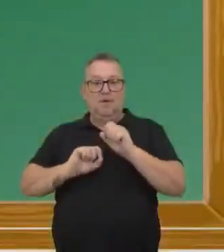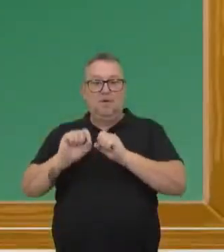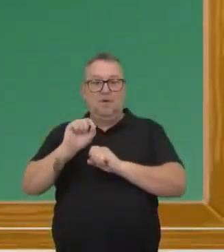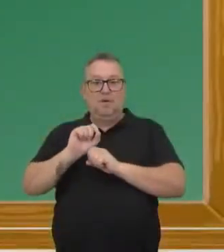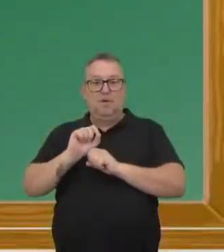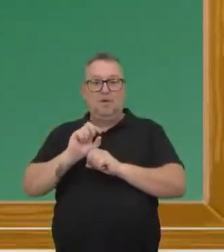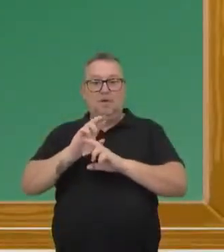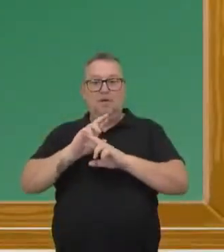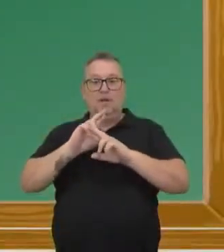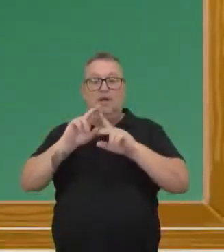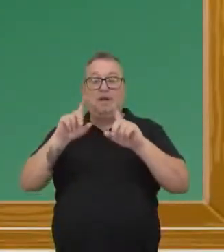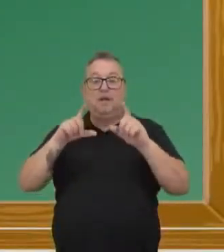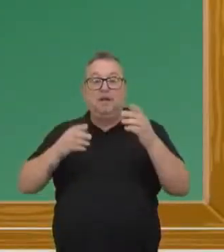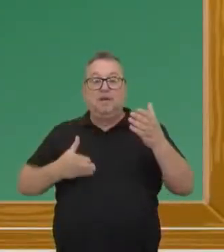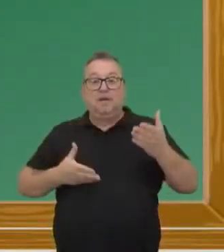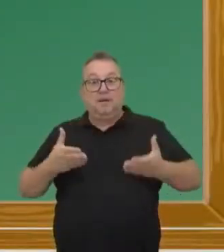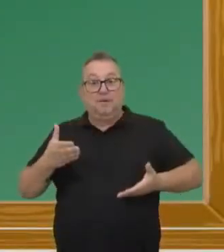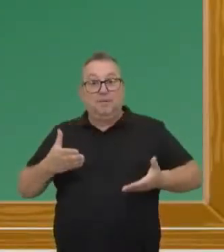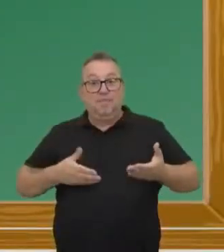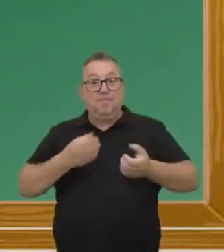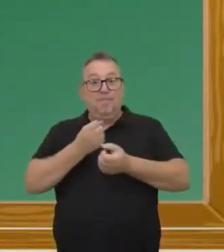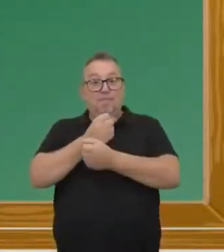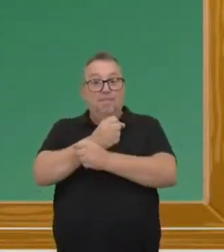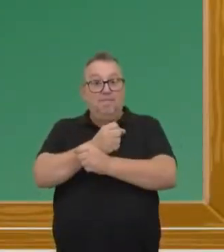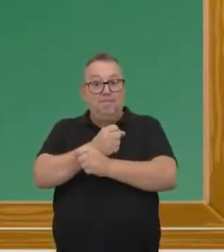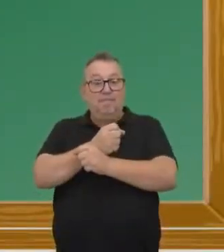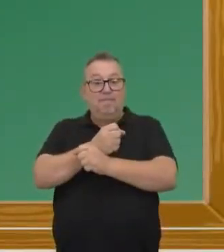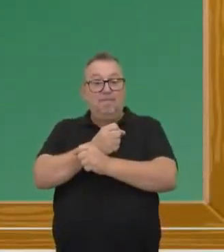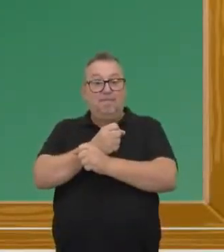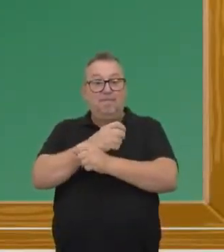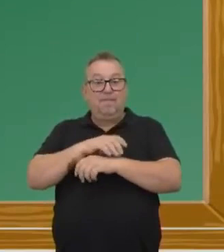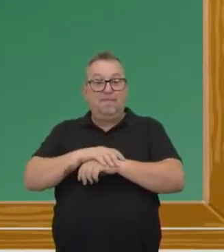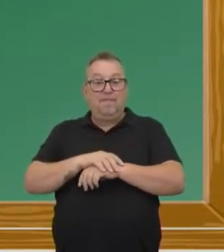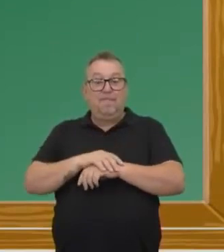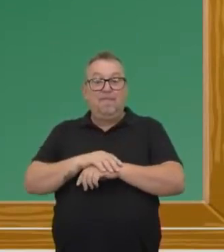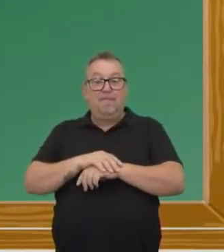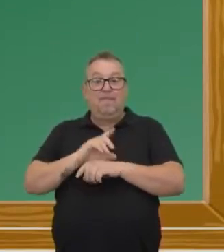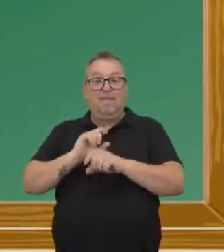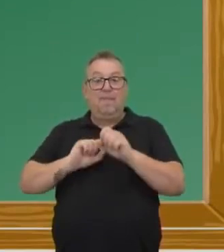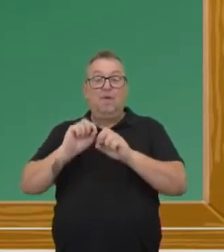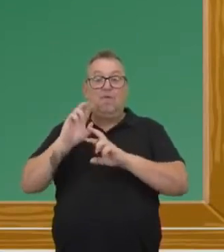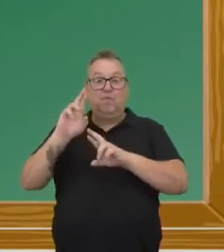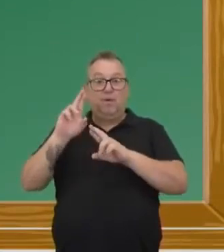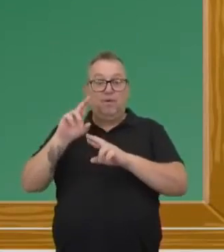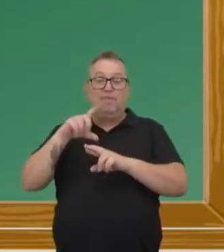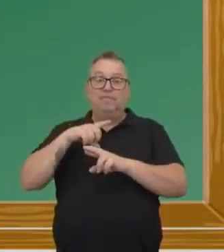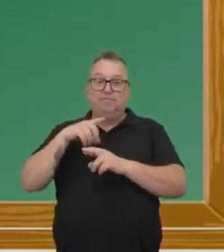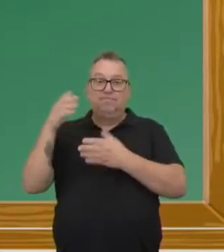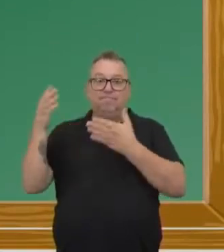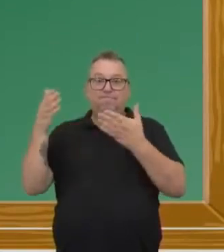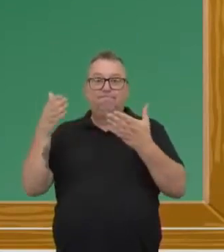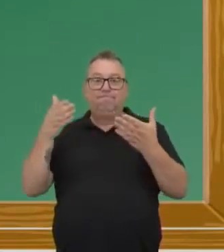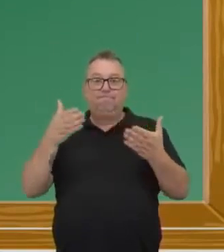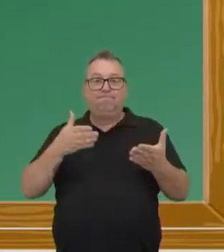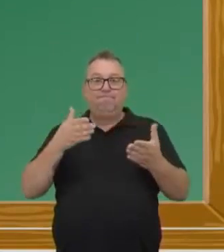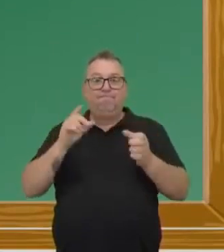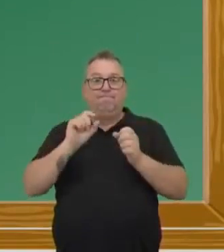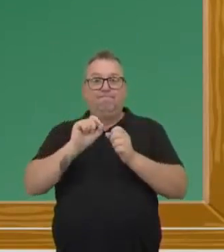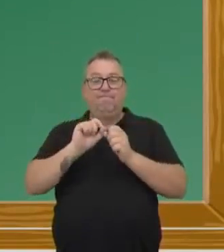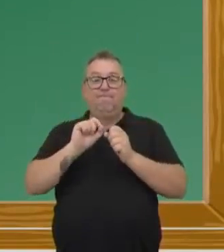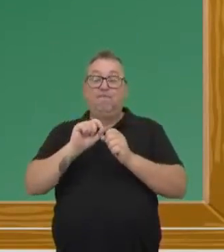Qual a diferença entre servidão e escravidão, né? Então, eu espero que vocês tragam alguma consideração acerca deste